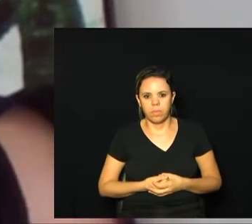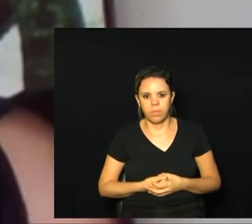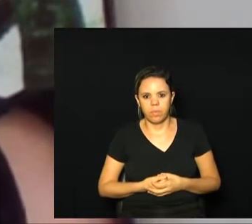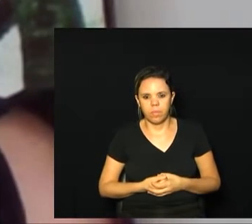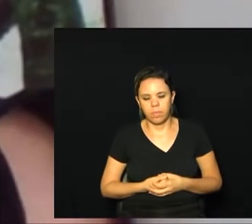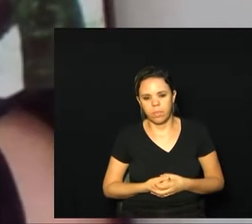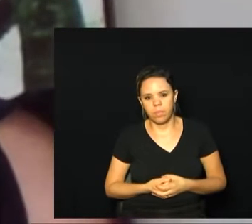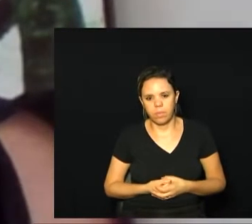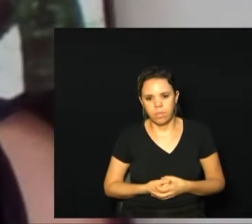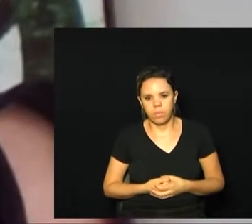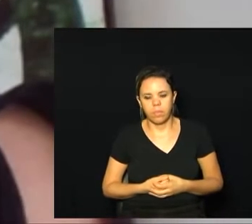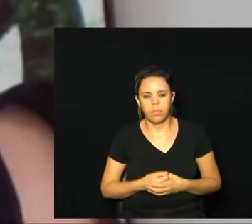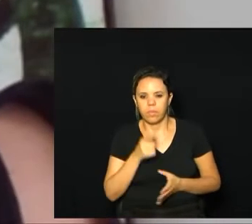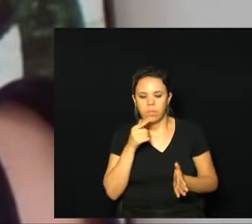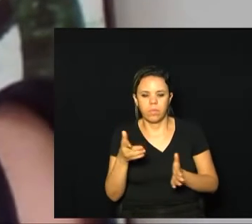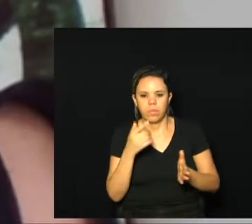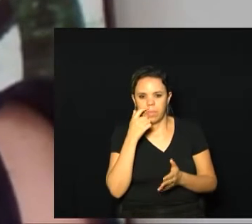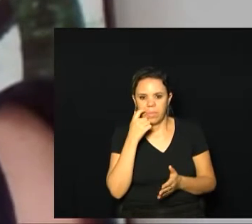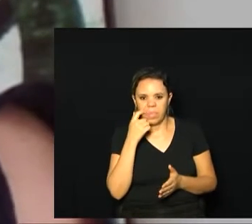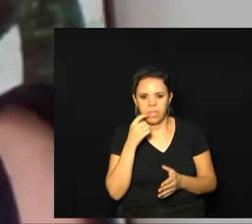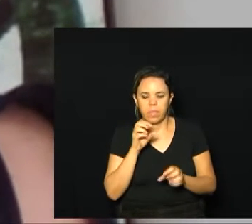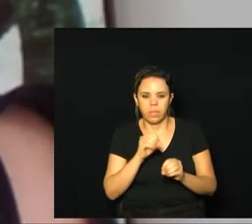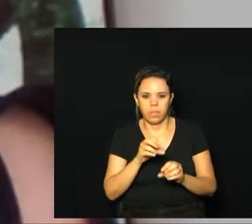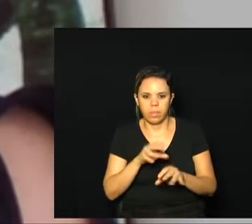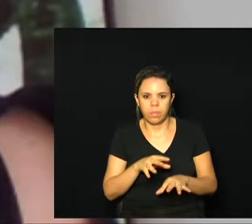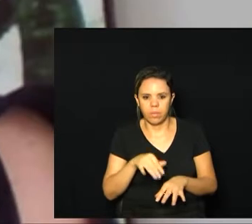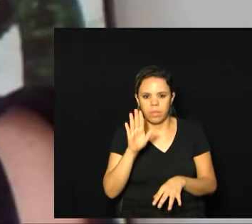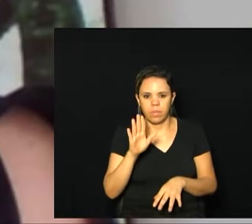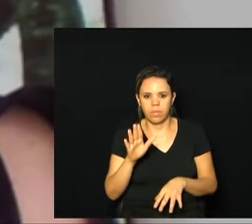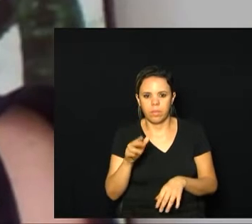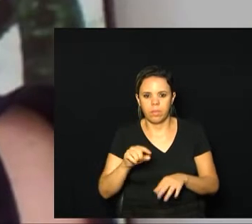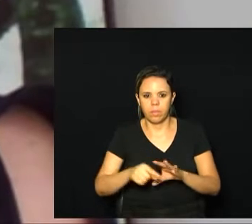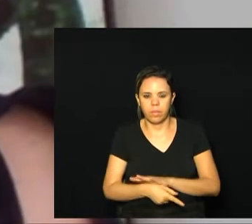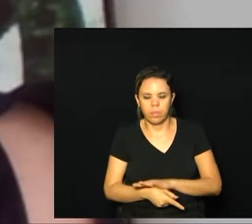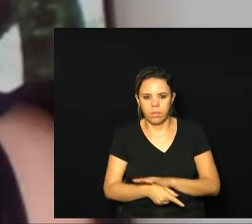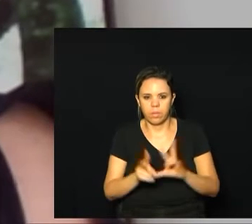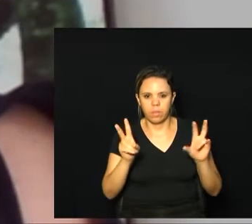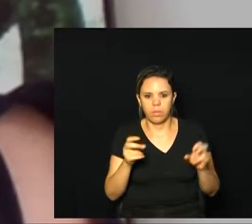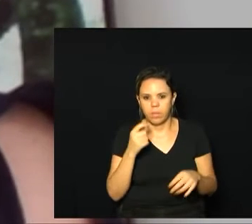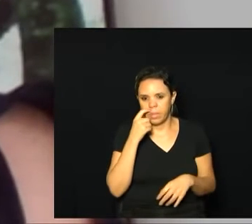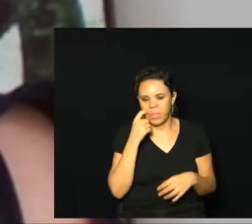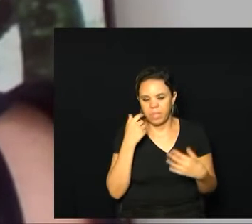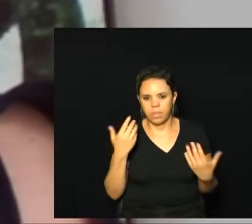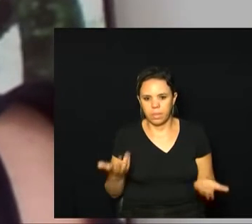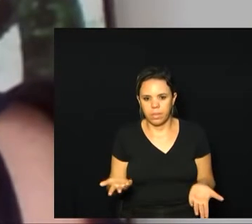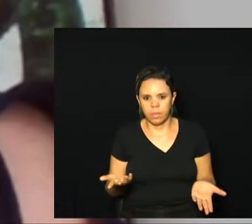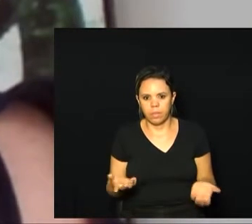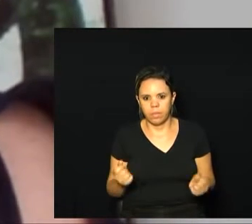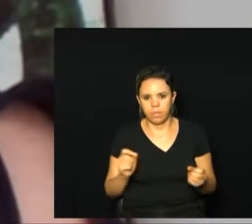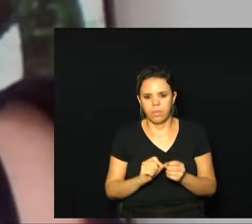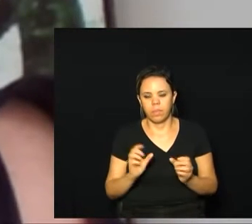e recursos hídricos para disciplinar um pouco mais na profundidade essas questões. Então, isso